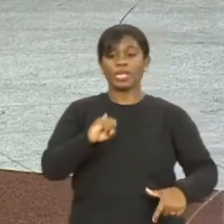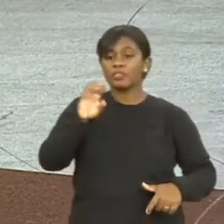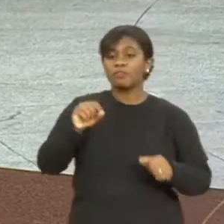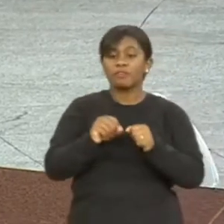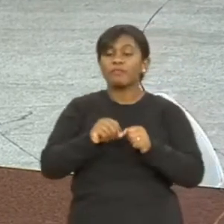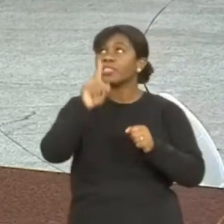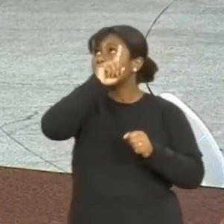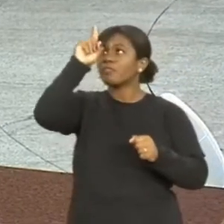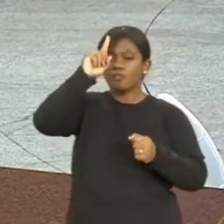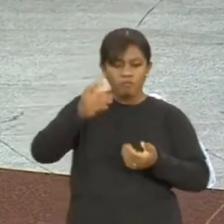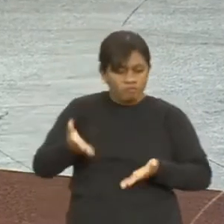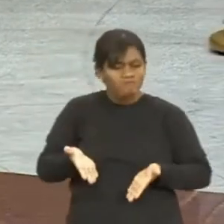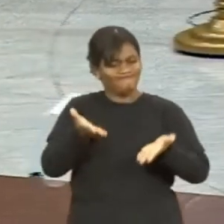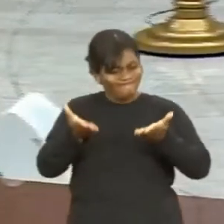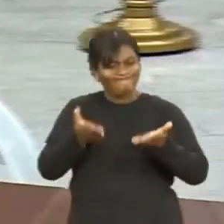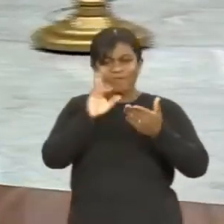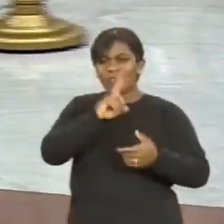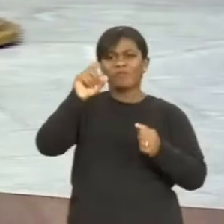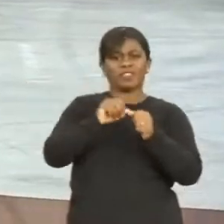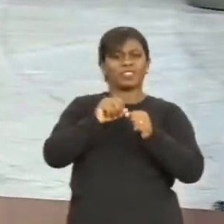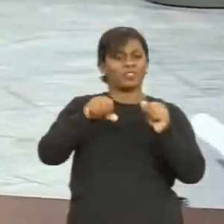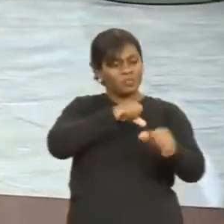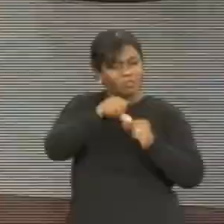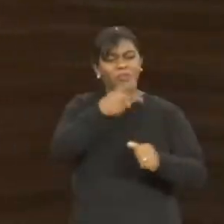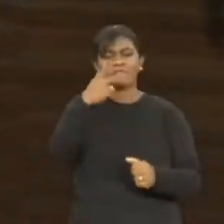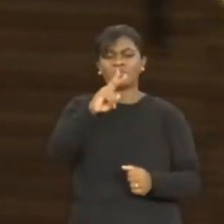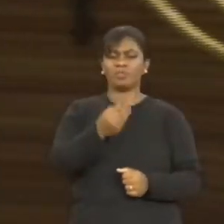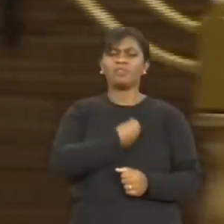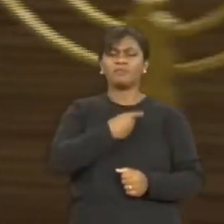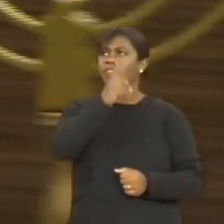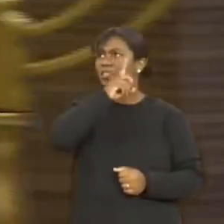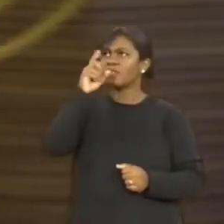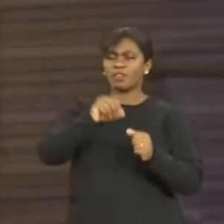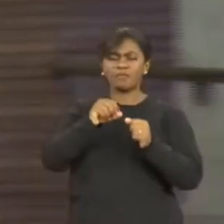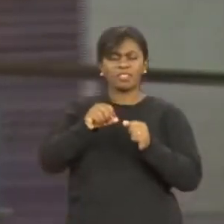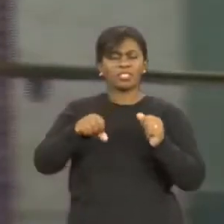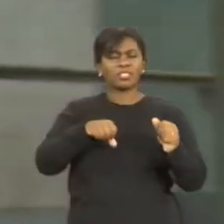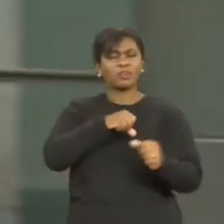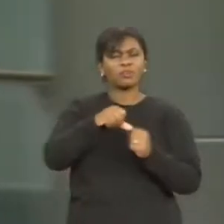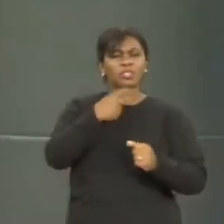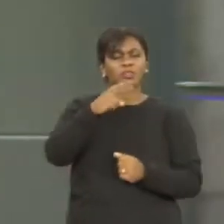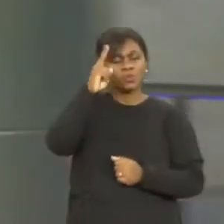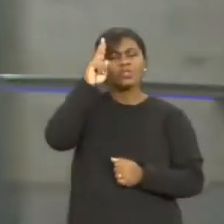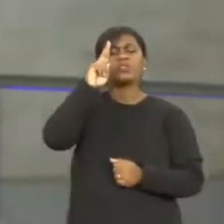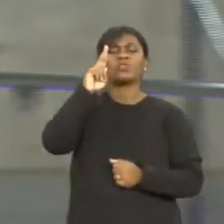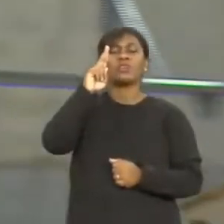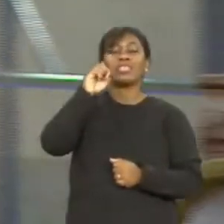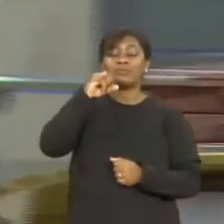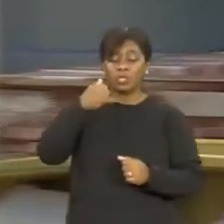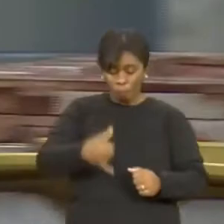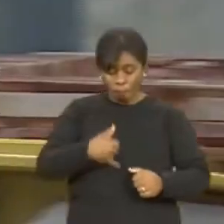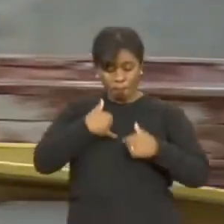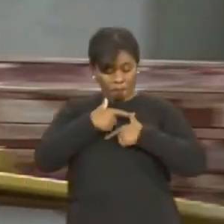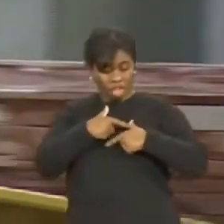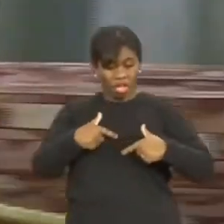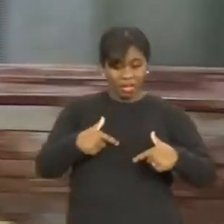fazer Deus te exaltar. É isso que vai fazer Deus te transformar. É isso que vai fazer Deus mudar a sua história. Se você não se esvaziar de